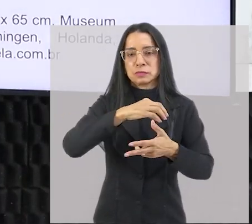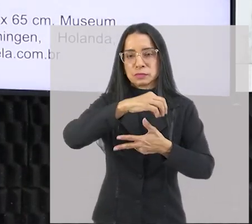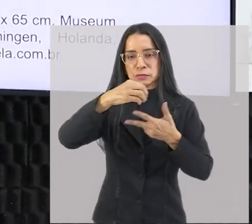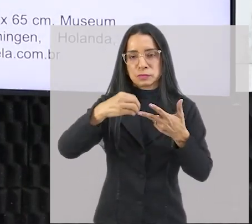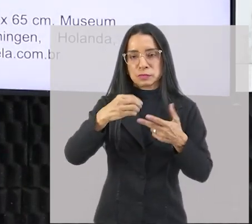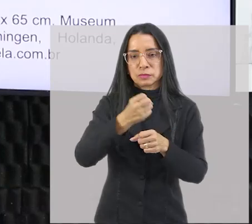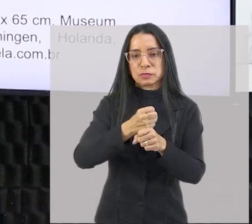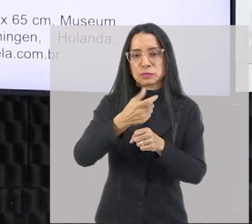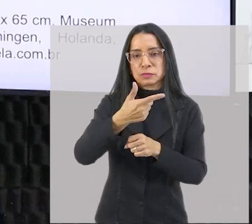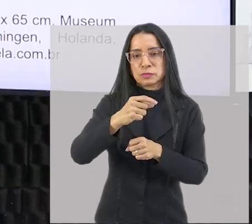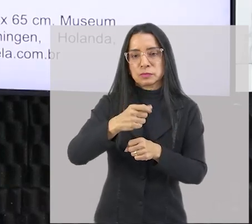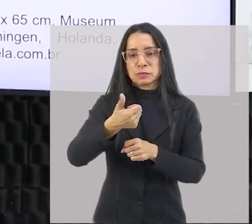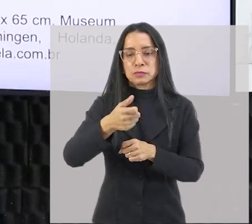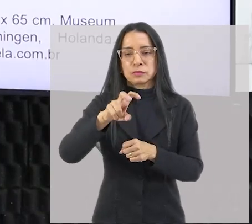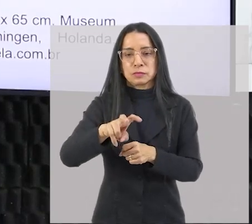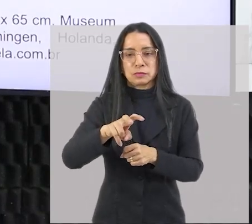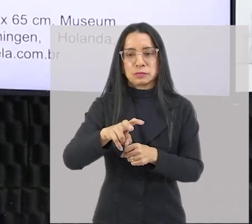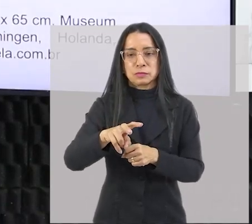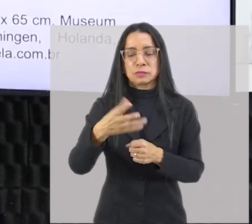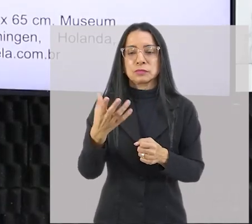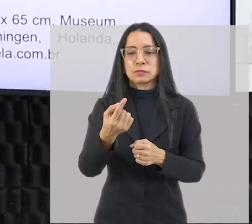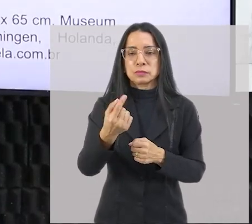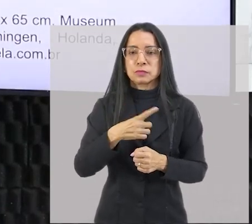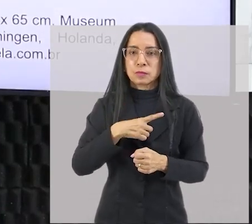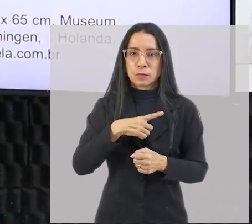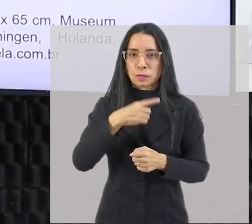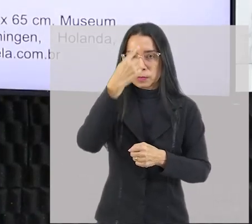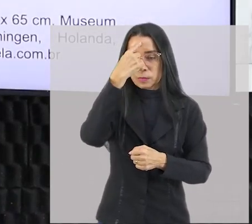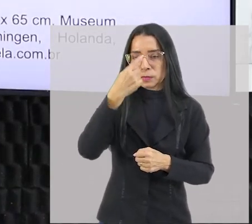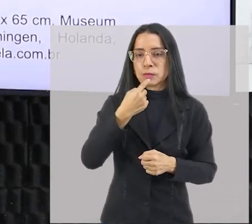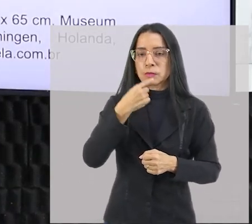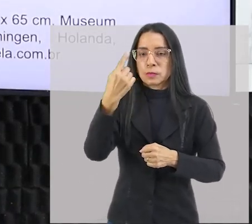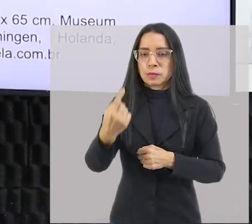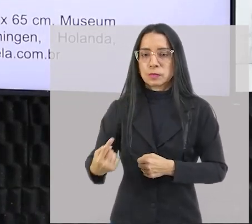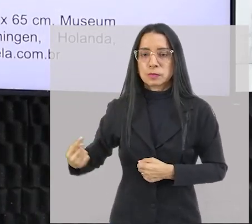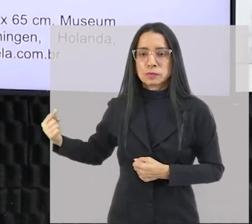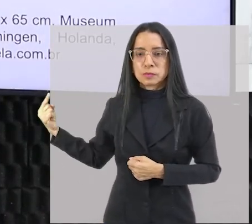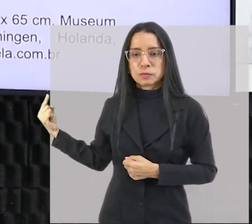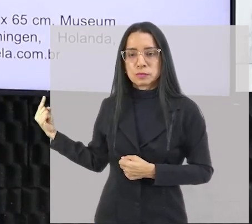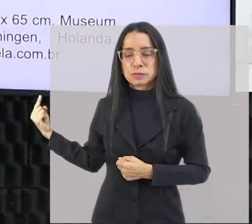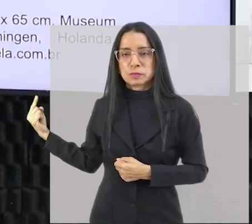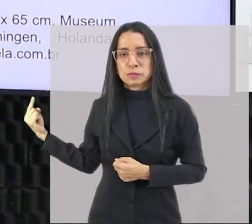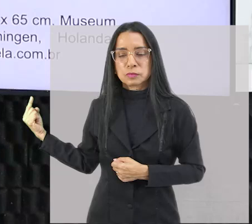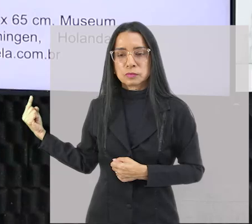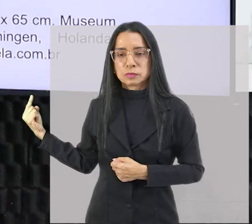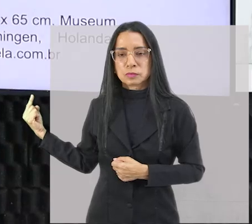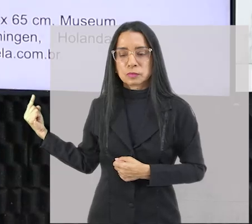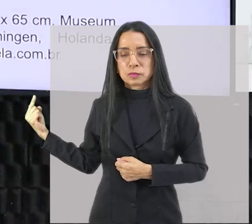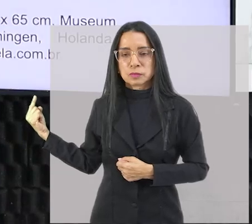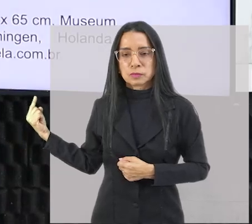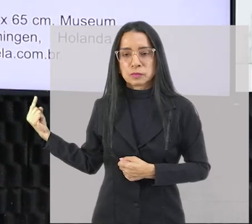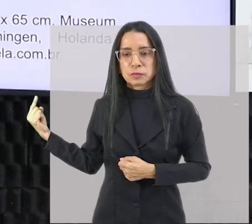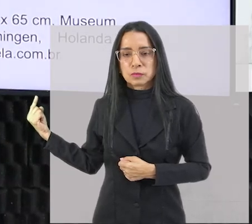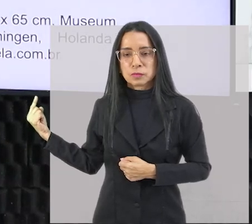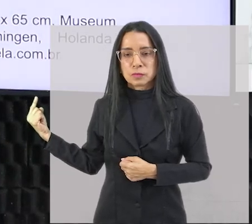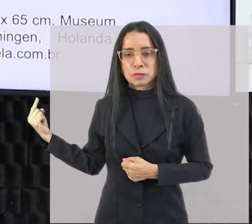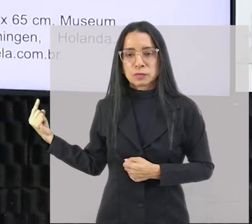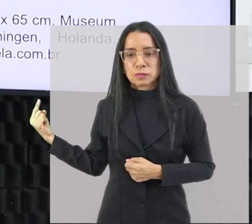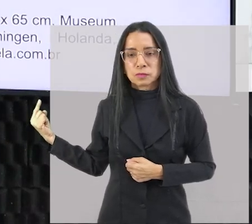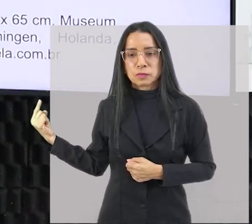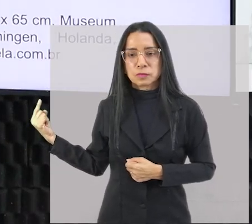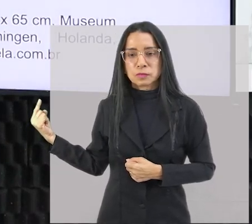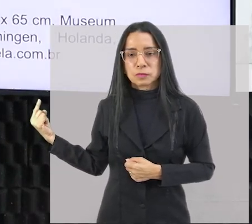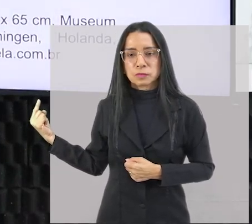2015, essa aqui caiu com imagem. O surrealismo configurou-se como uma das vanguardas artísticas europeias do início do século